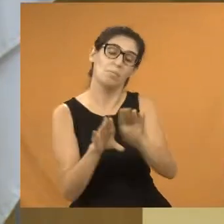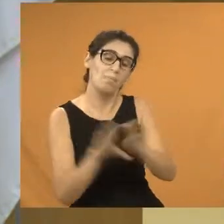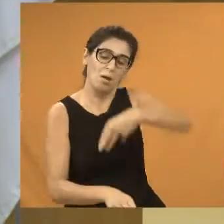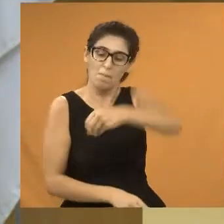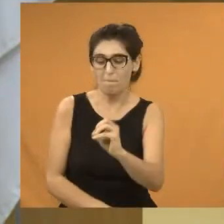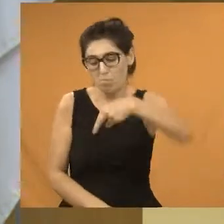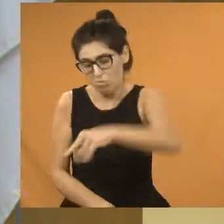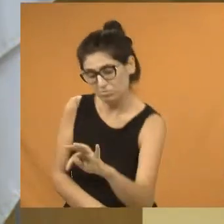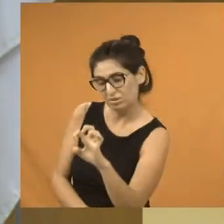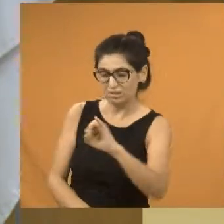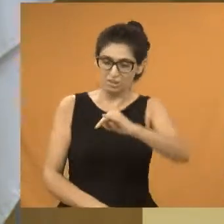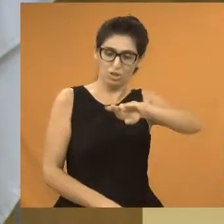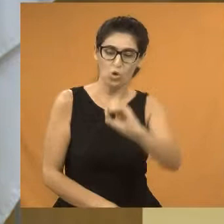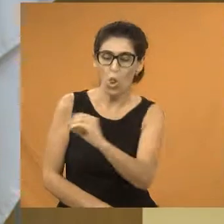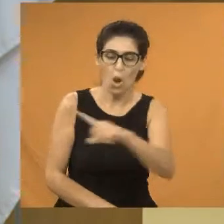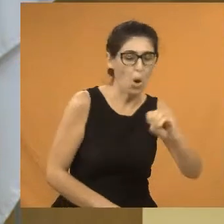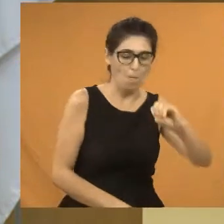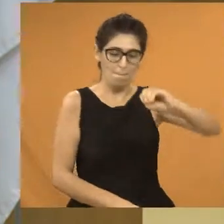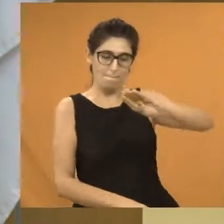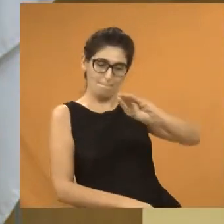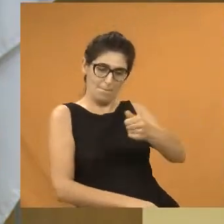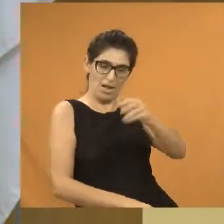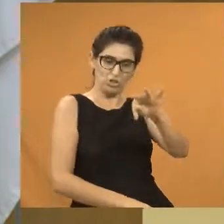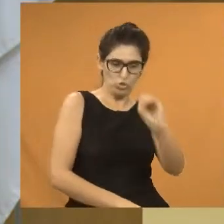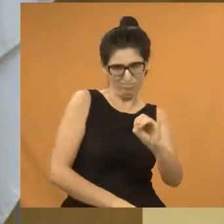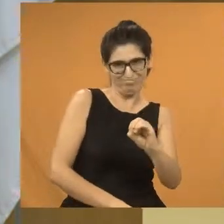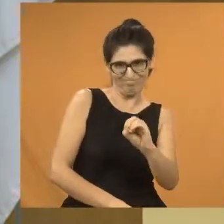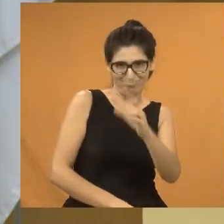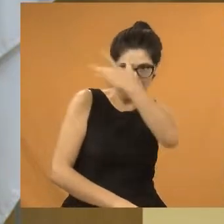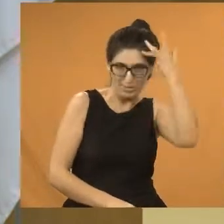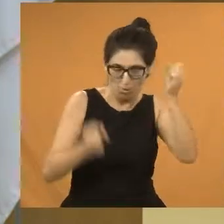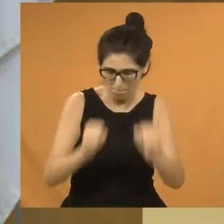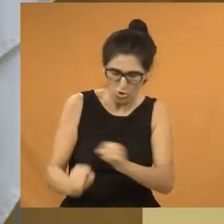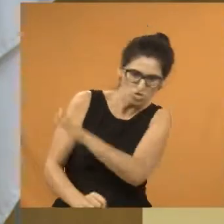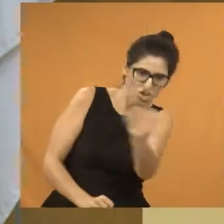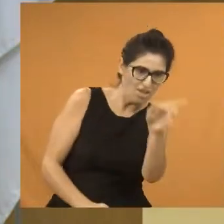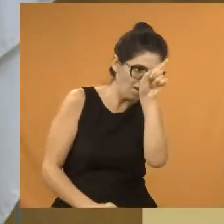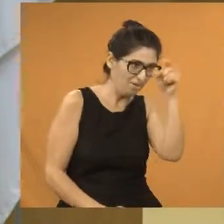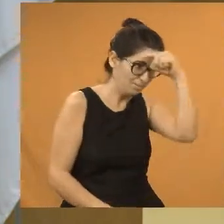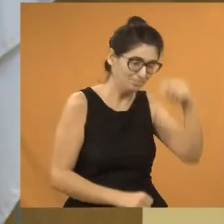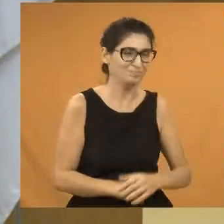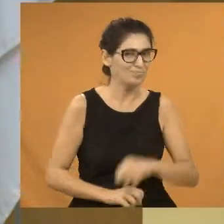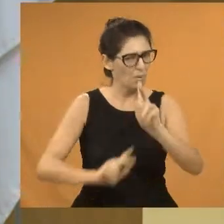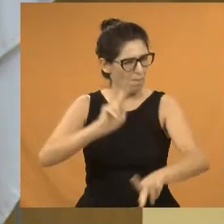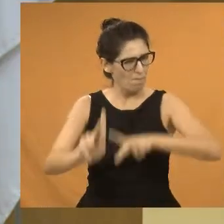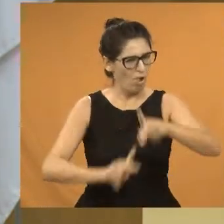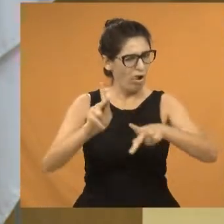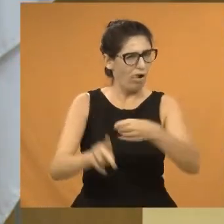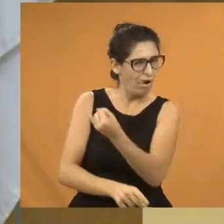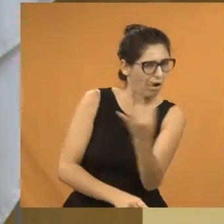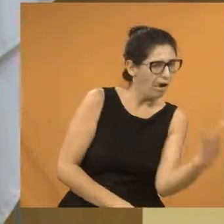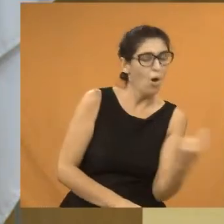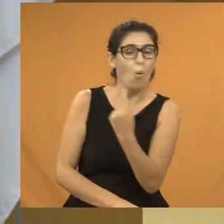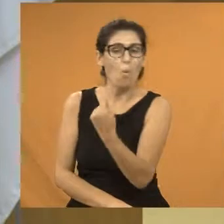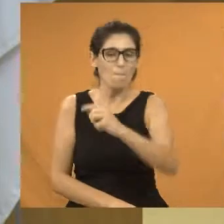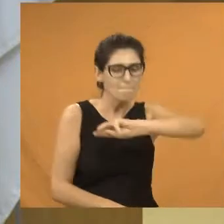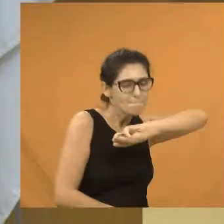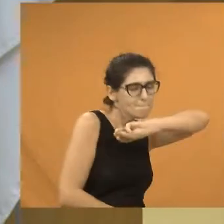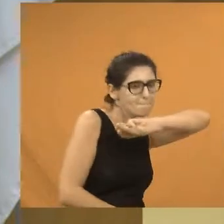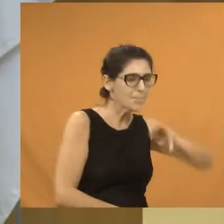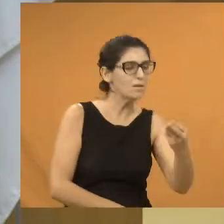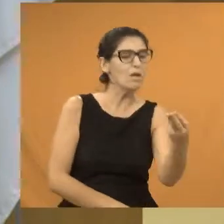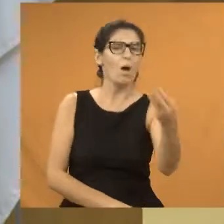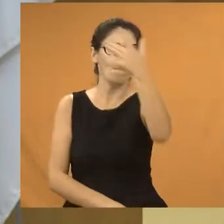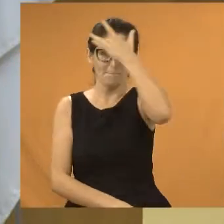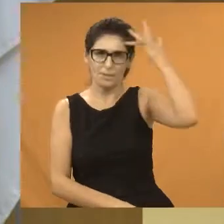Nós estamos falando, deputada, de uma população, nós temos os últimos dados oficiais do IBGE, de 1 milhão de habitantes, mas estima-se